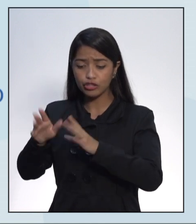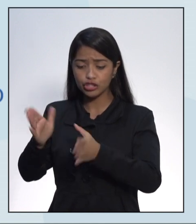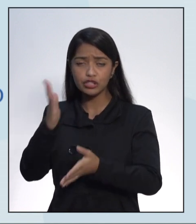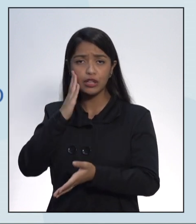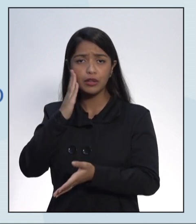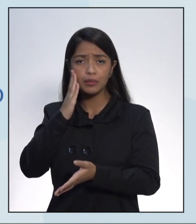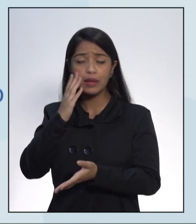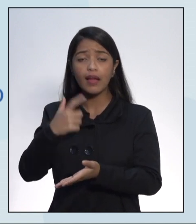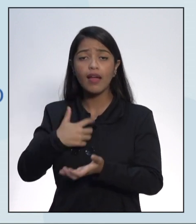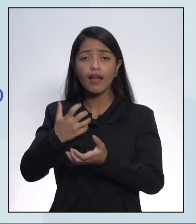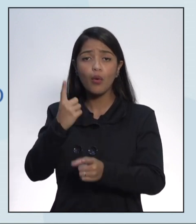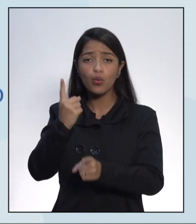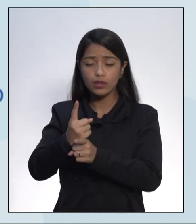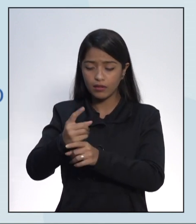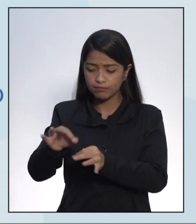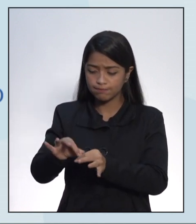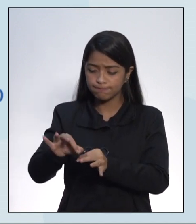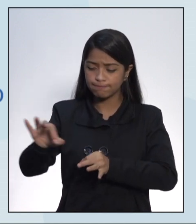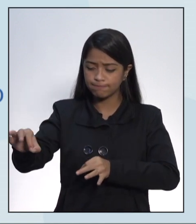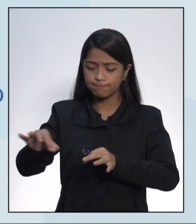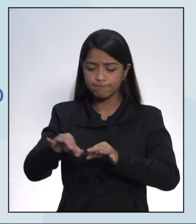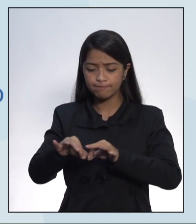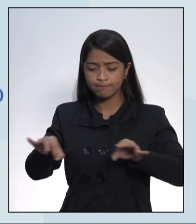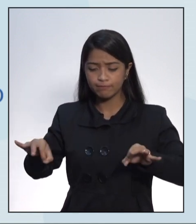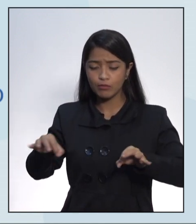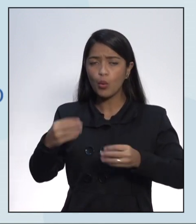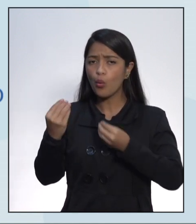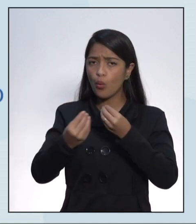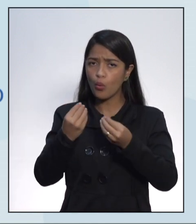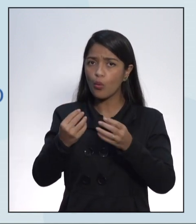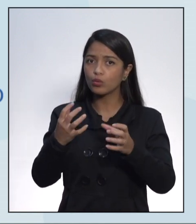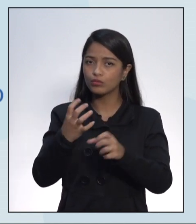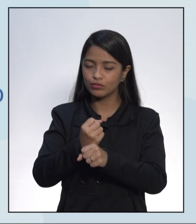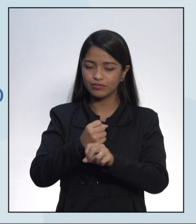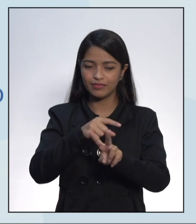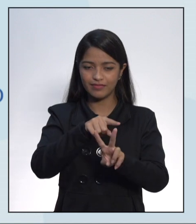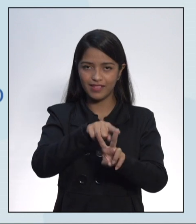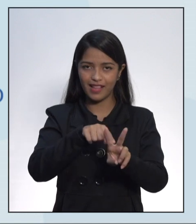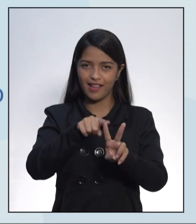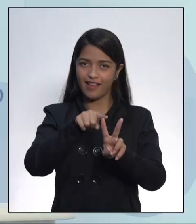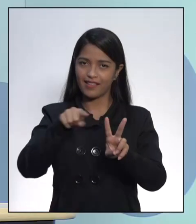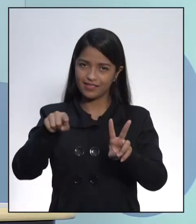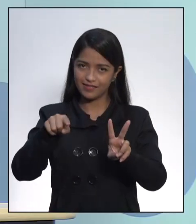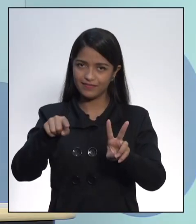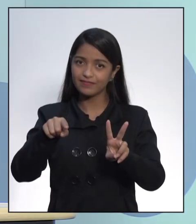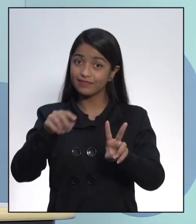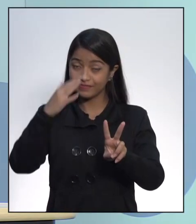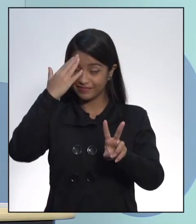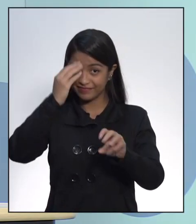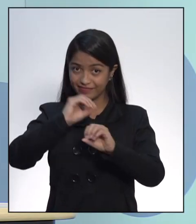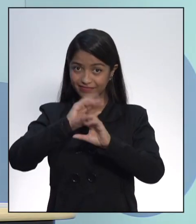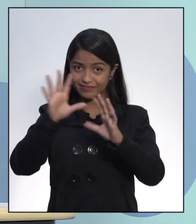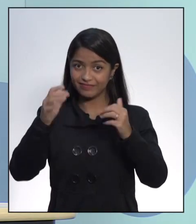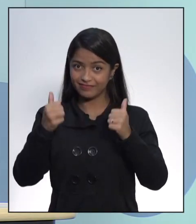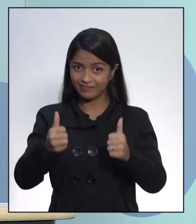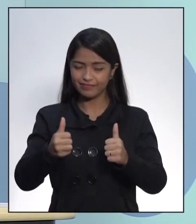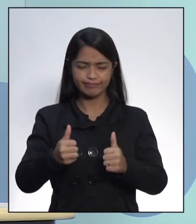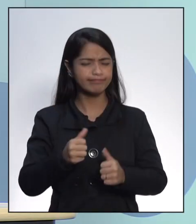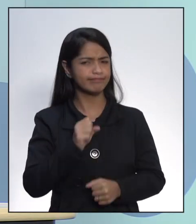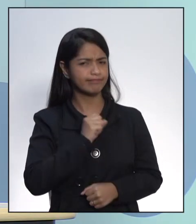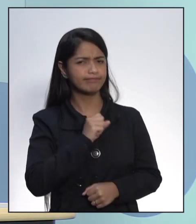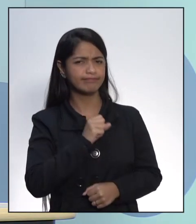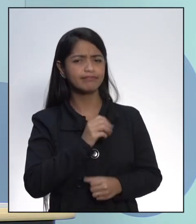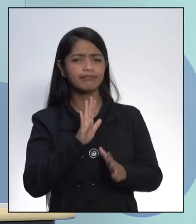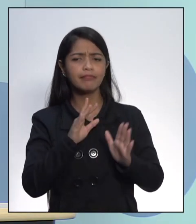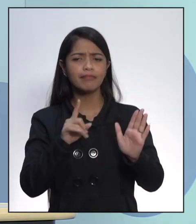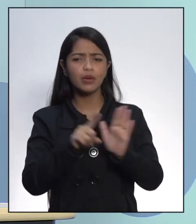o valor do lado, a gente tira a raiz. Ficou bem claro agora, né? E perguntando assim, uma pergunta para a gente entender. Qual